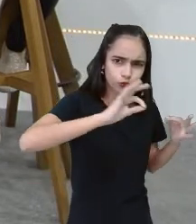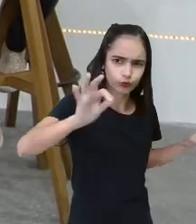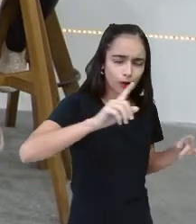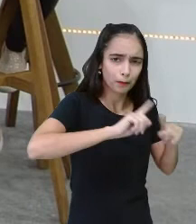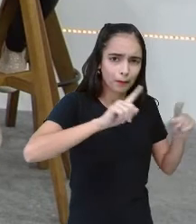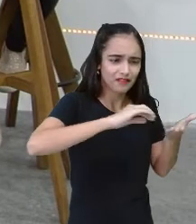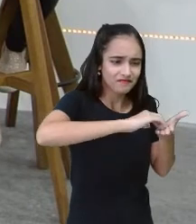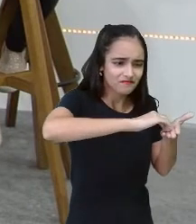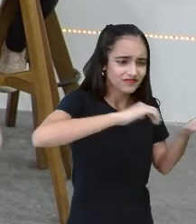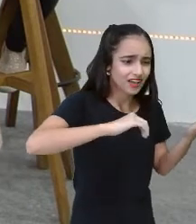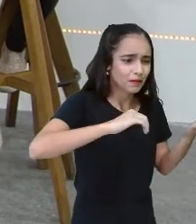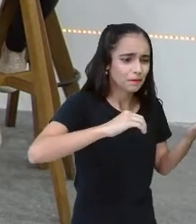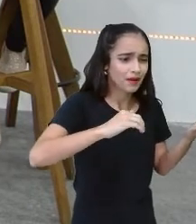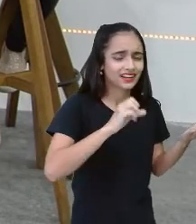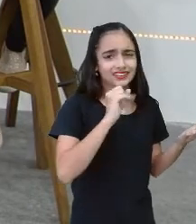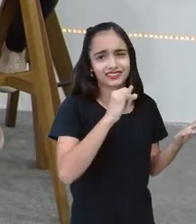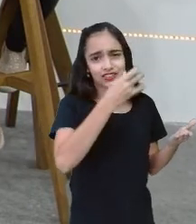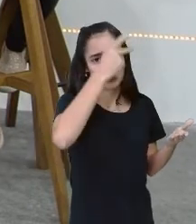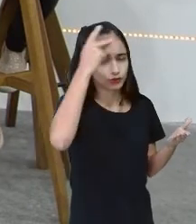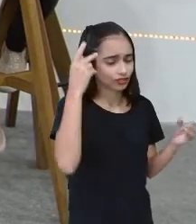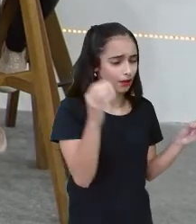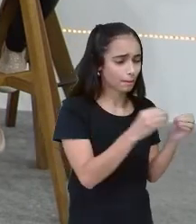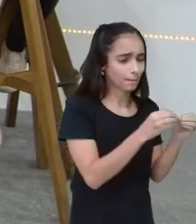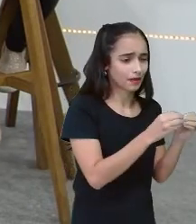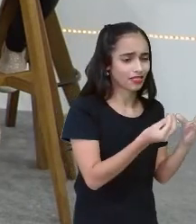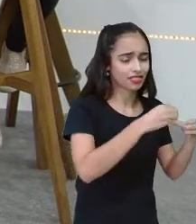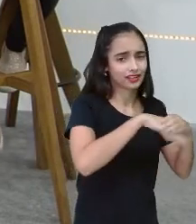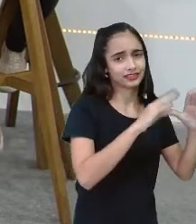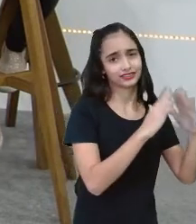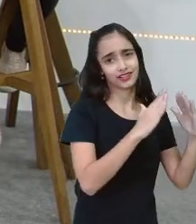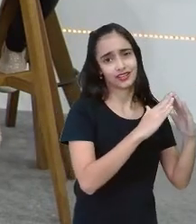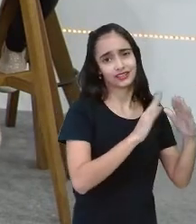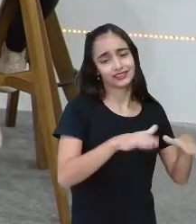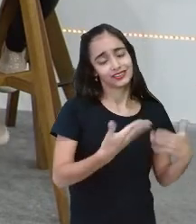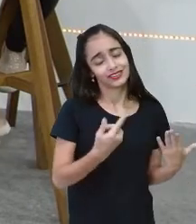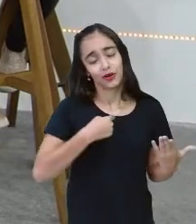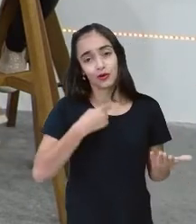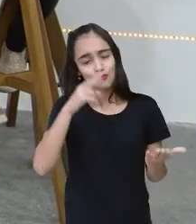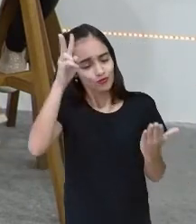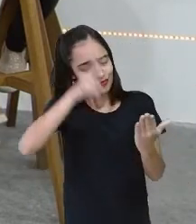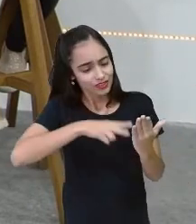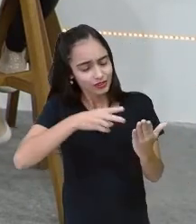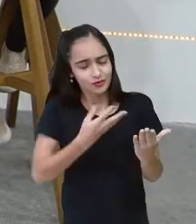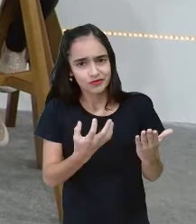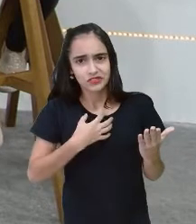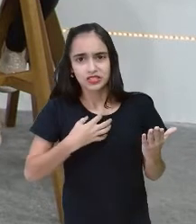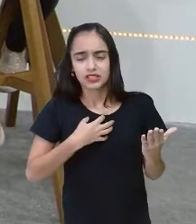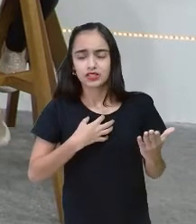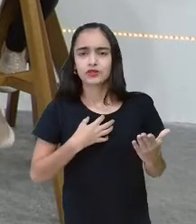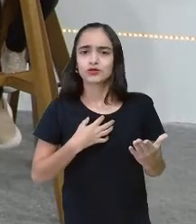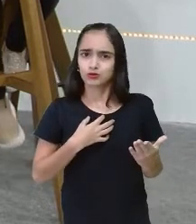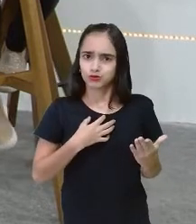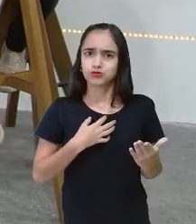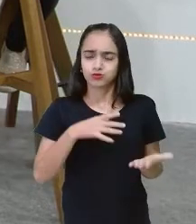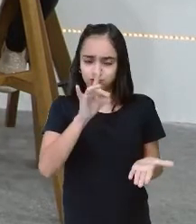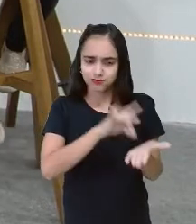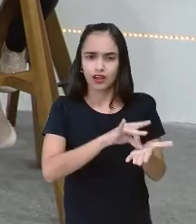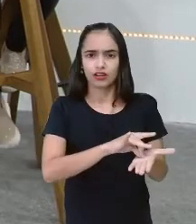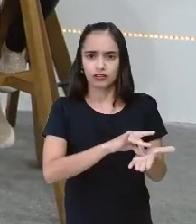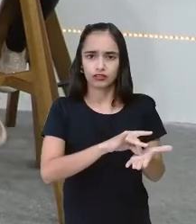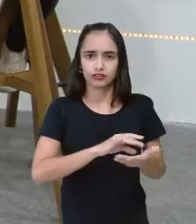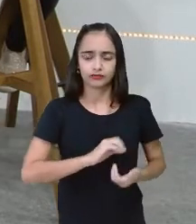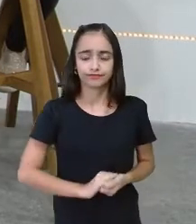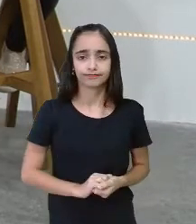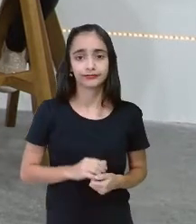É verdade. E isso, assim, foi um puxão de orelha, sabe? Para mim, eu lendo, poxa, é mesmo. Para a gente despertar, né? E